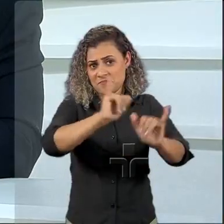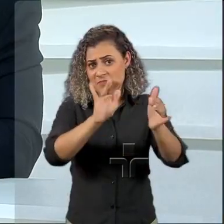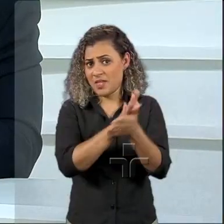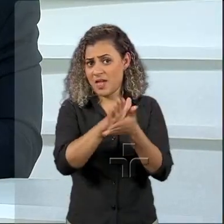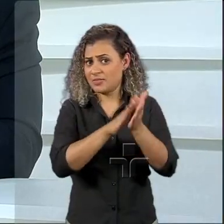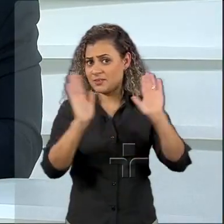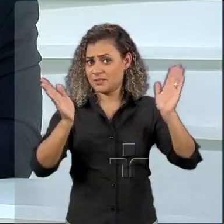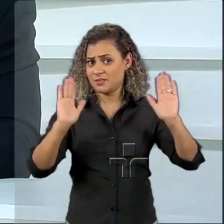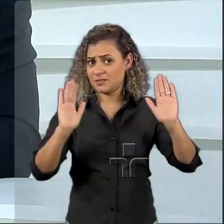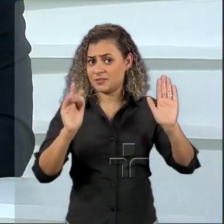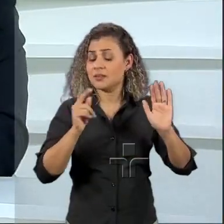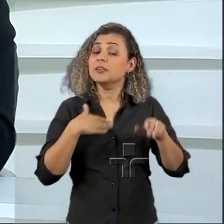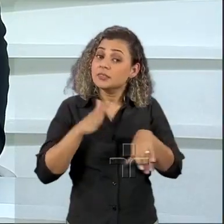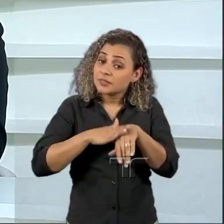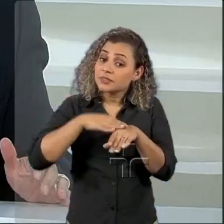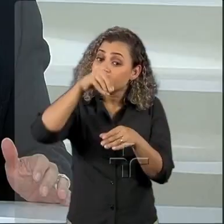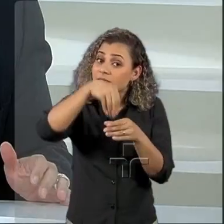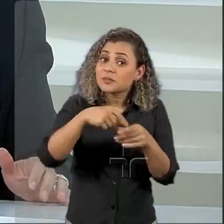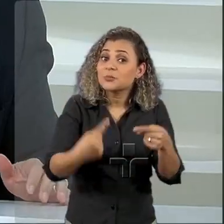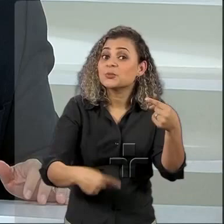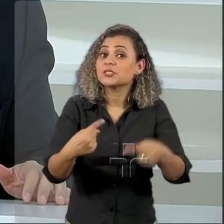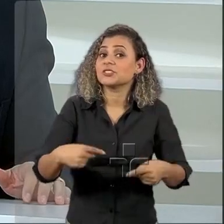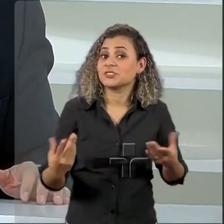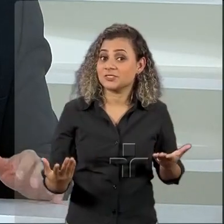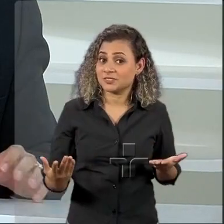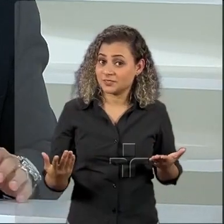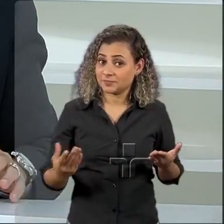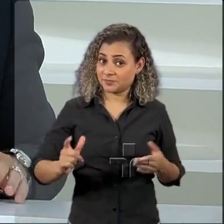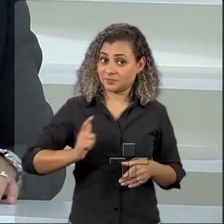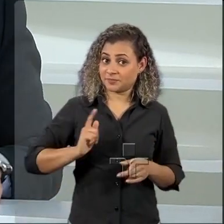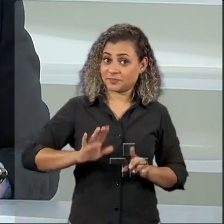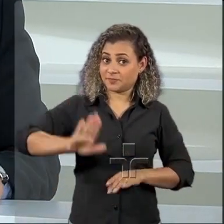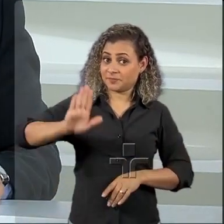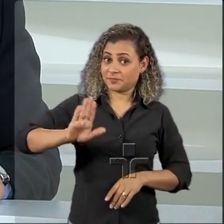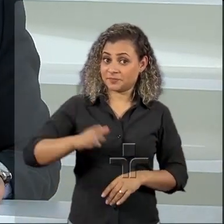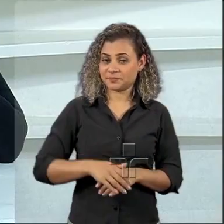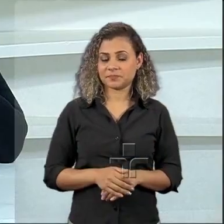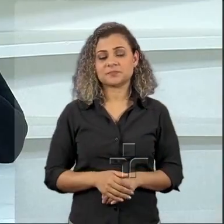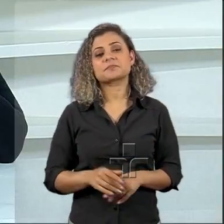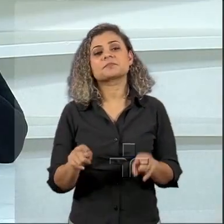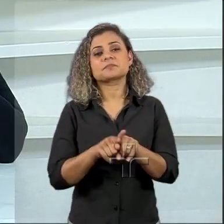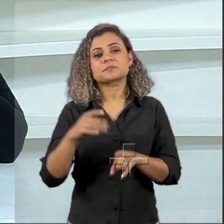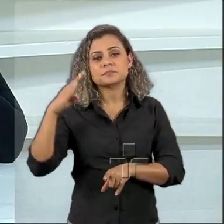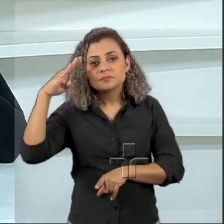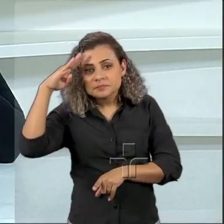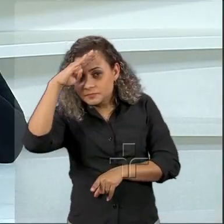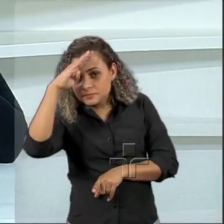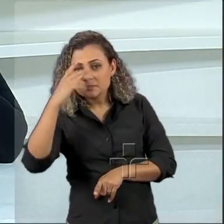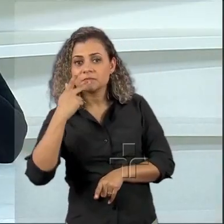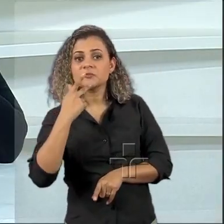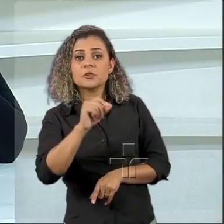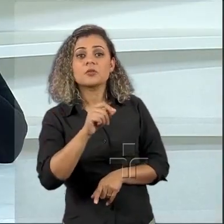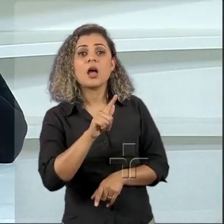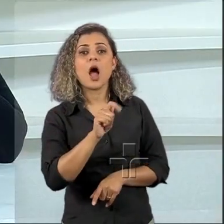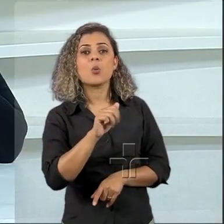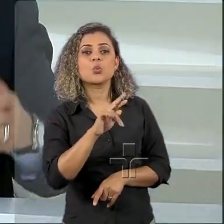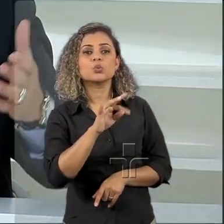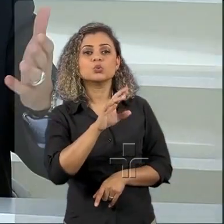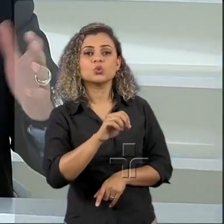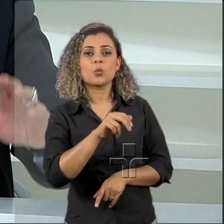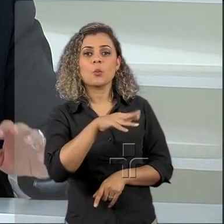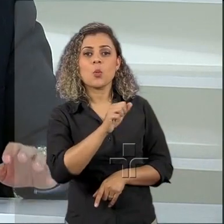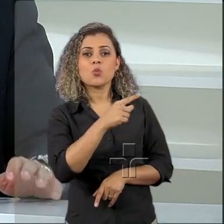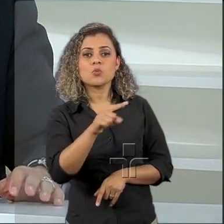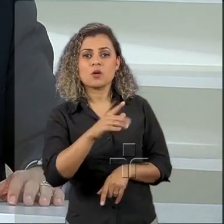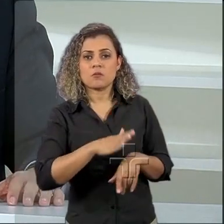que está falando dos que estão dentro. Veja, a Maria Cristina começou dizendo que o Bolsonaro chamou o Mourão de Augusto Mourão. Não é? Ele vai